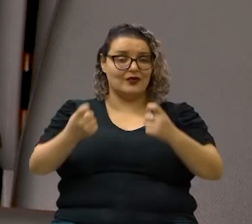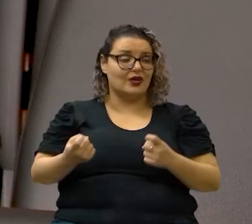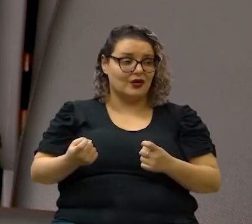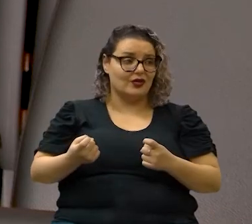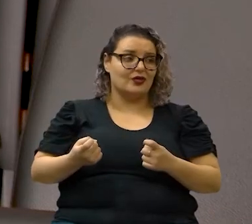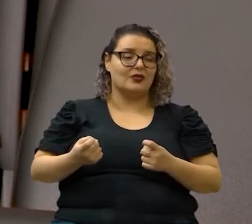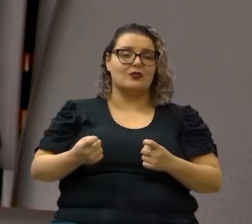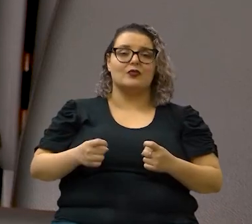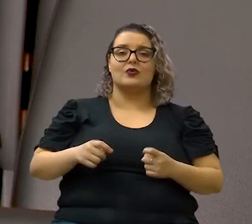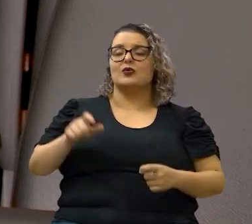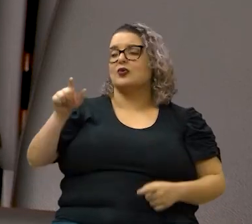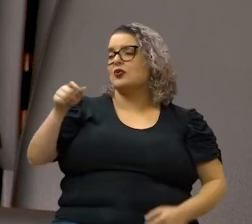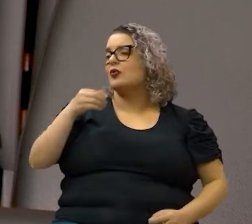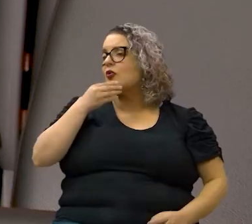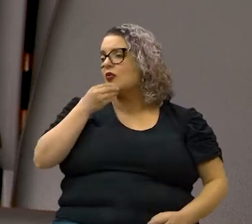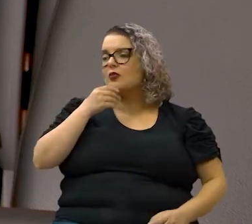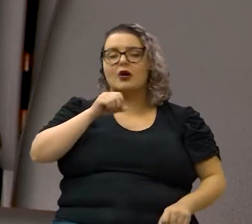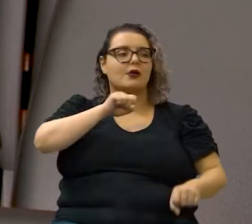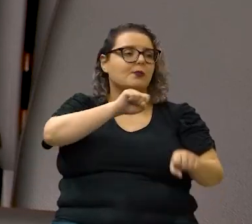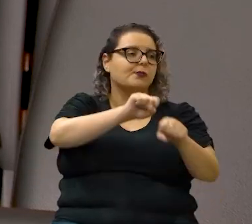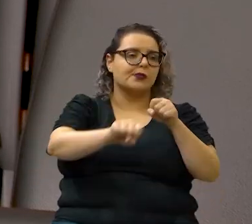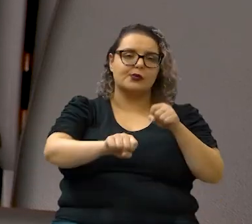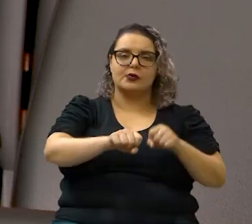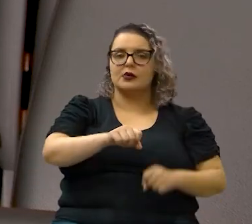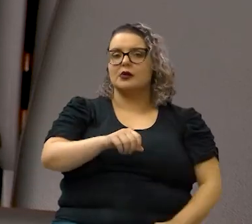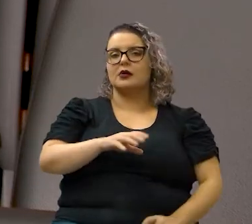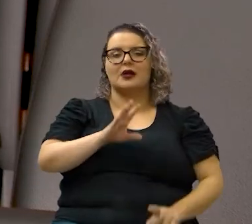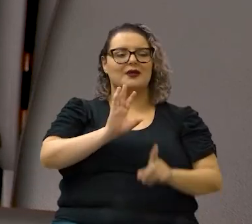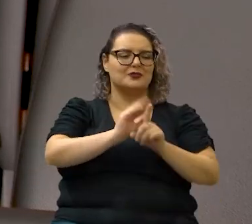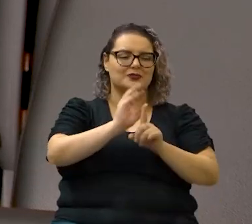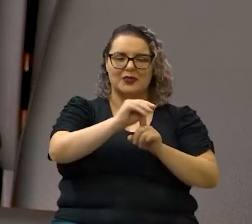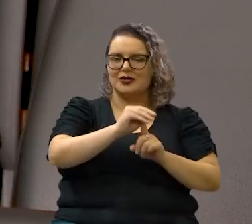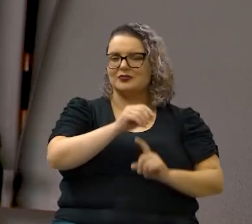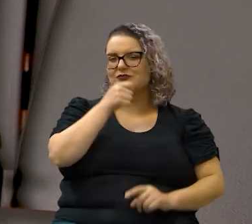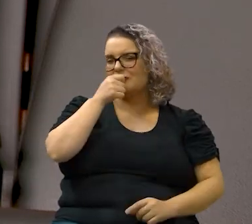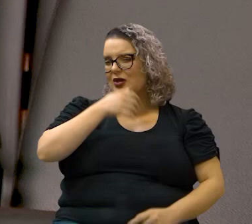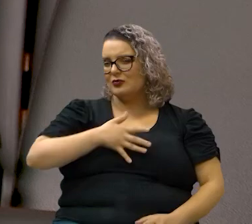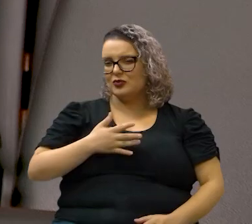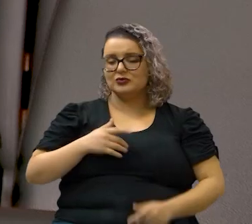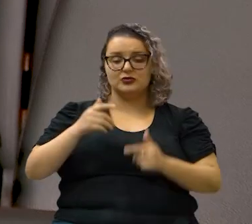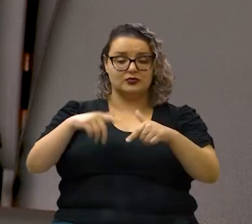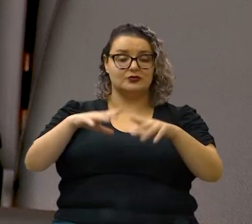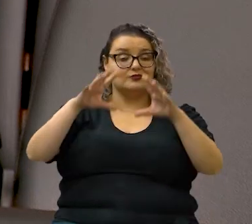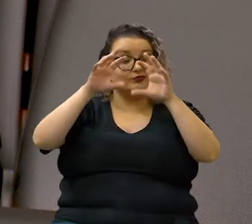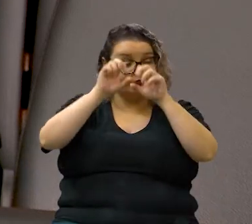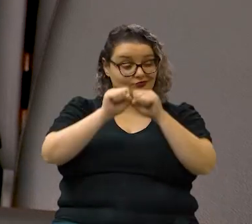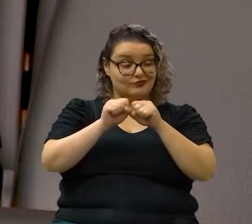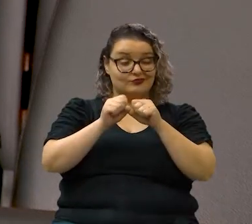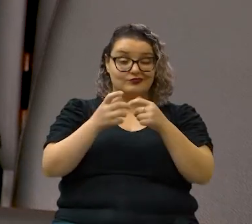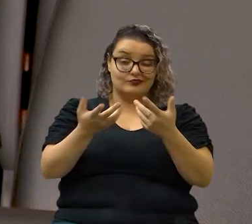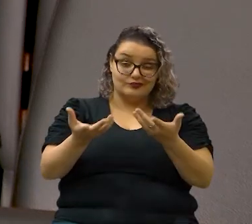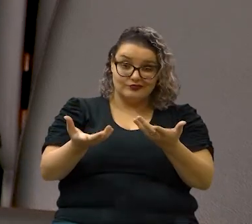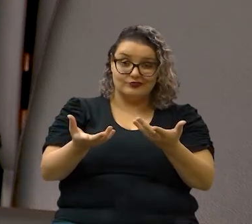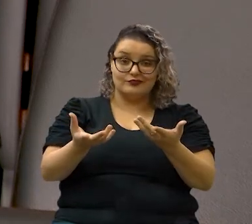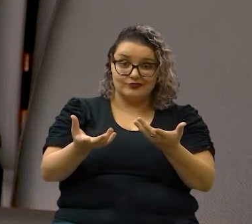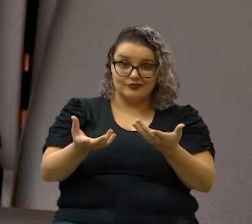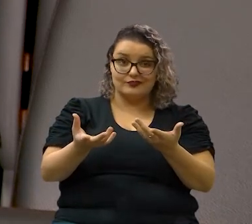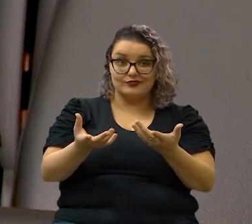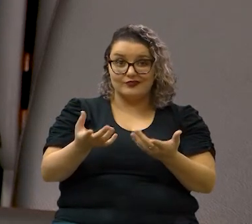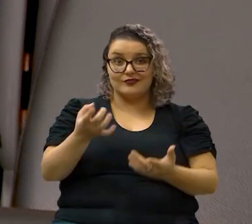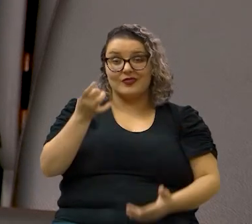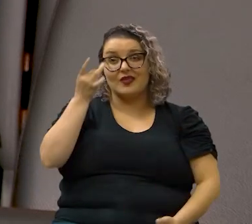violência feita por homens, como estupro, como abuso, etc. E o ambiente escuro faz com que